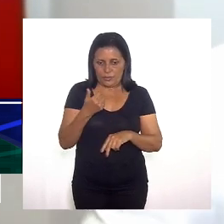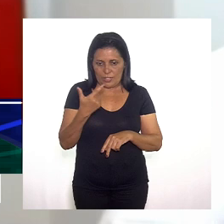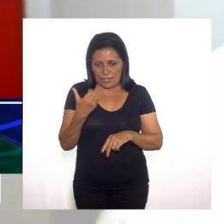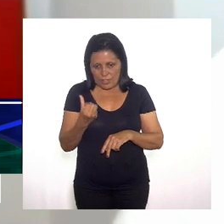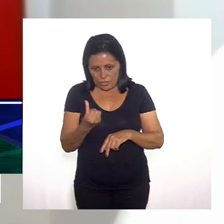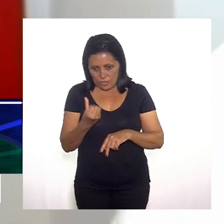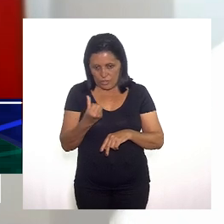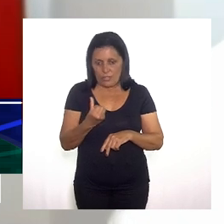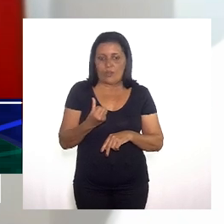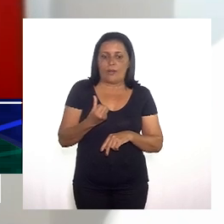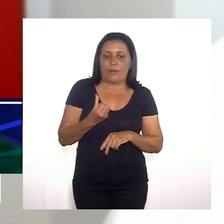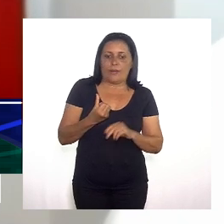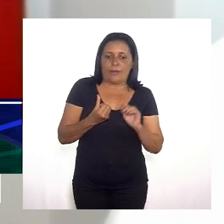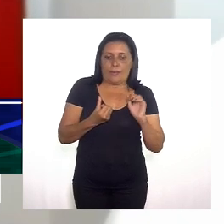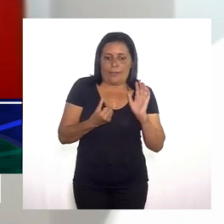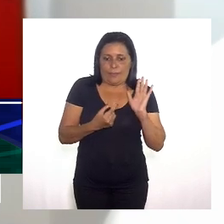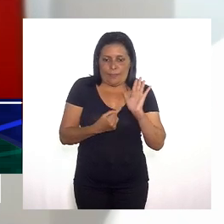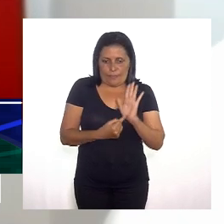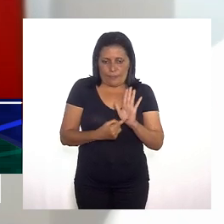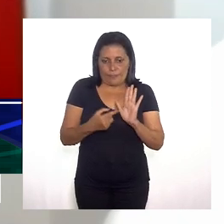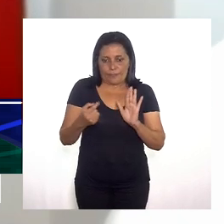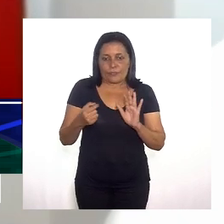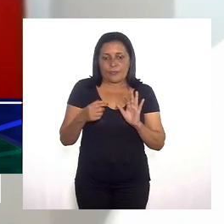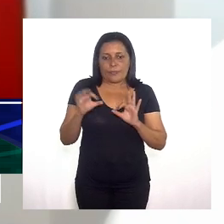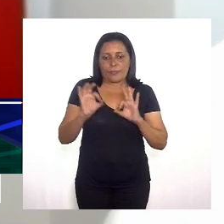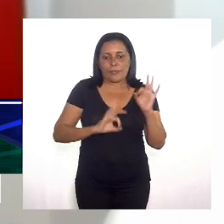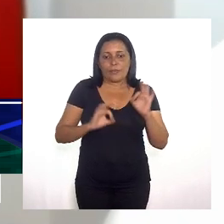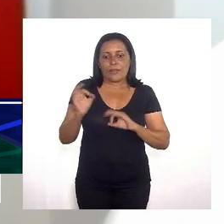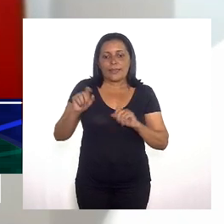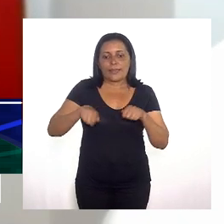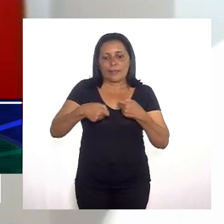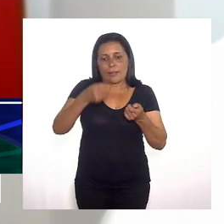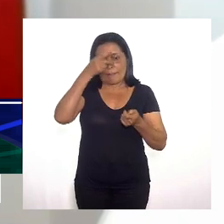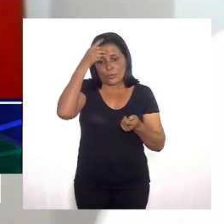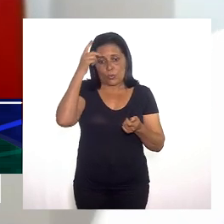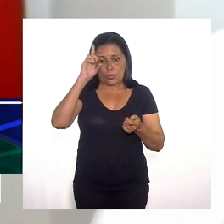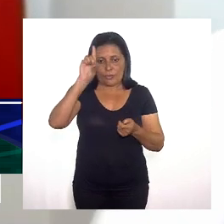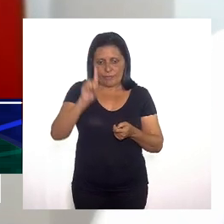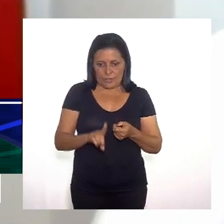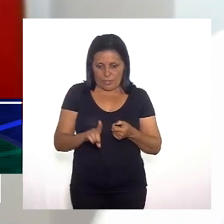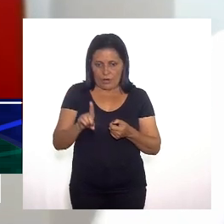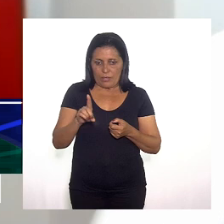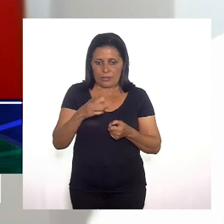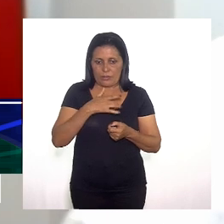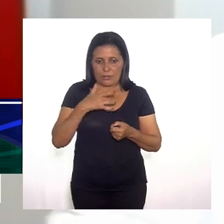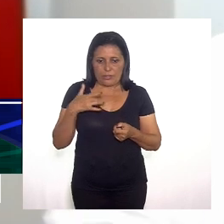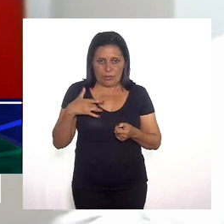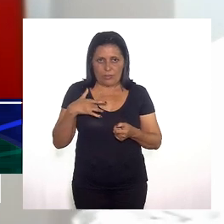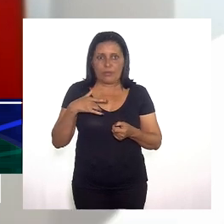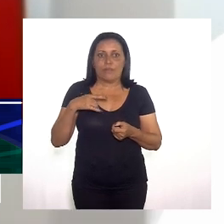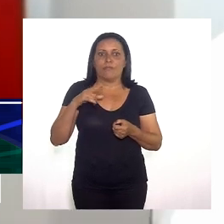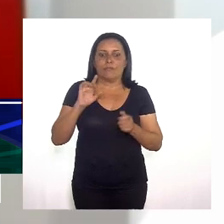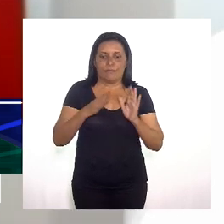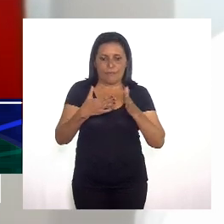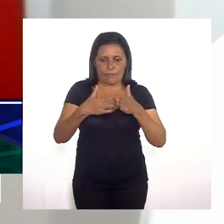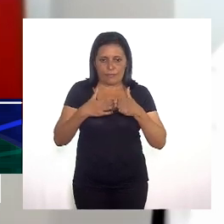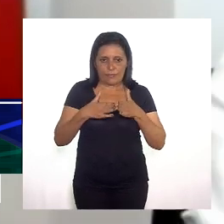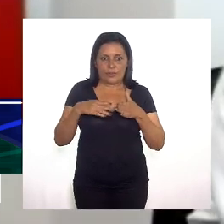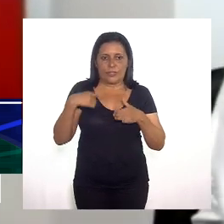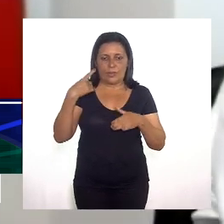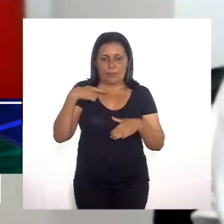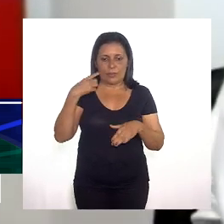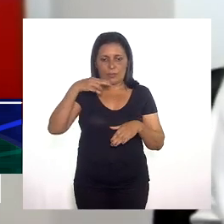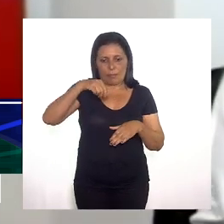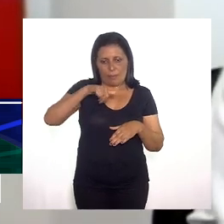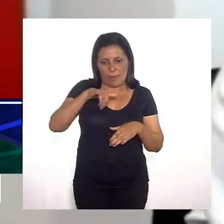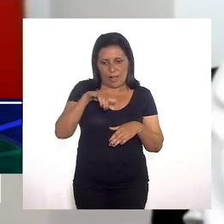Parecer da Comissão de Constituição e Justiça pela juridicidade da pessoa com deficiência favorável, de saúde favorável. Relatores, deputado Márcio Pacheco, Franciane